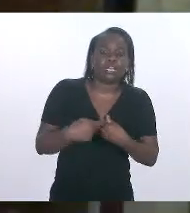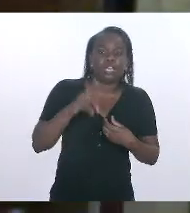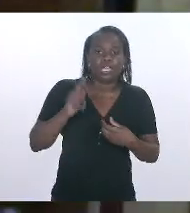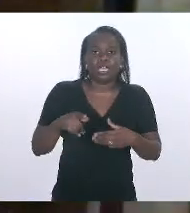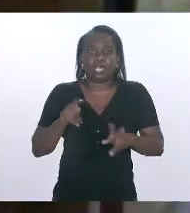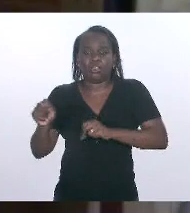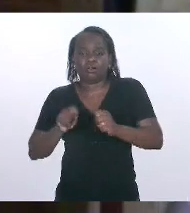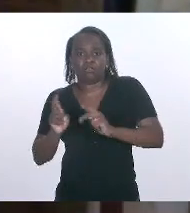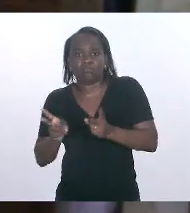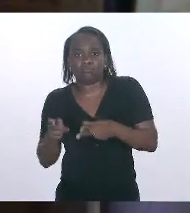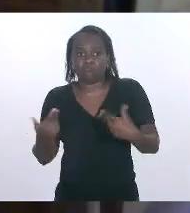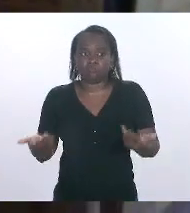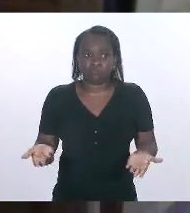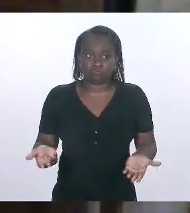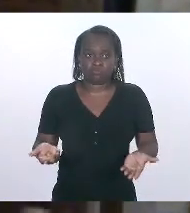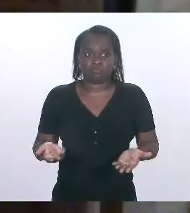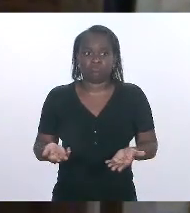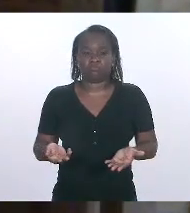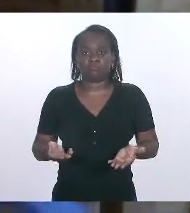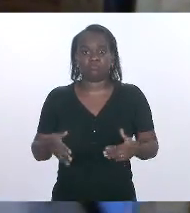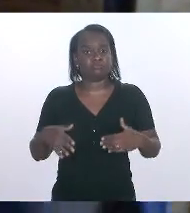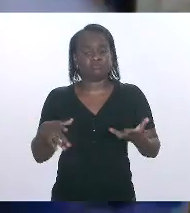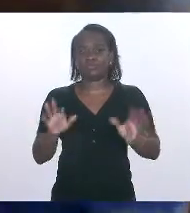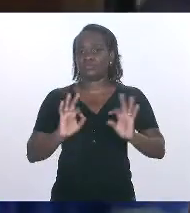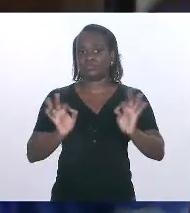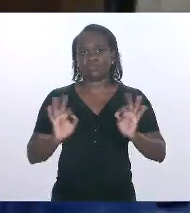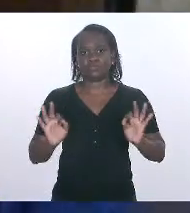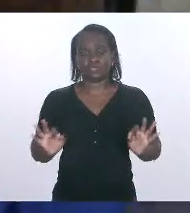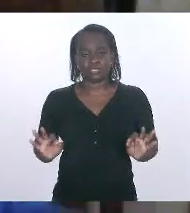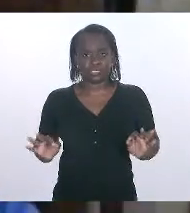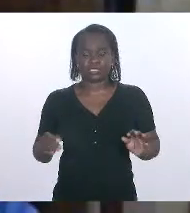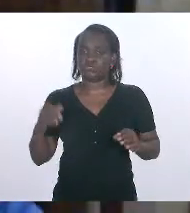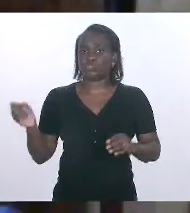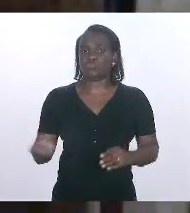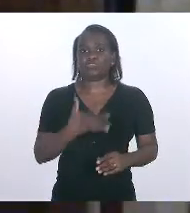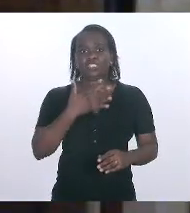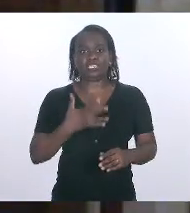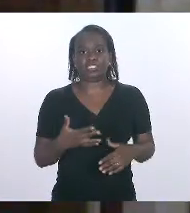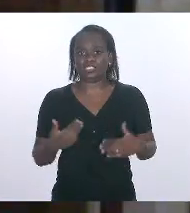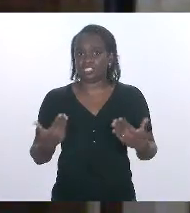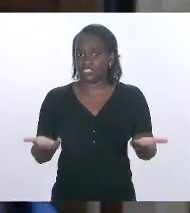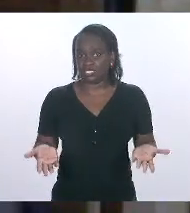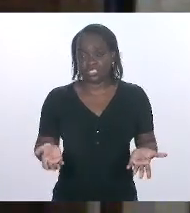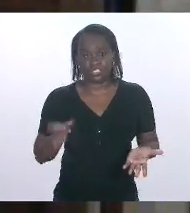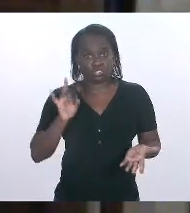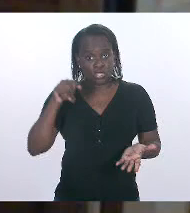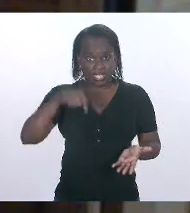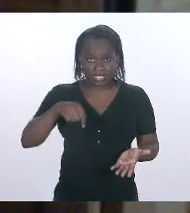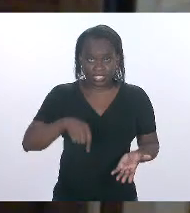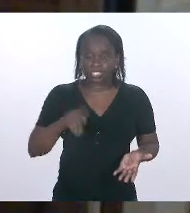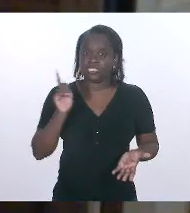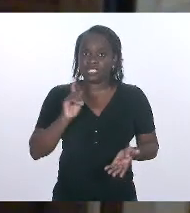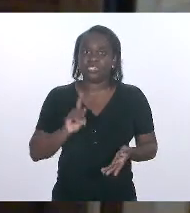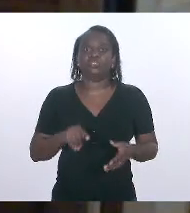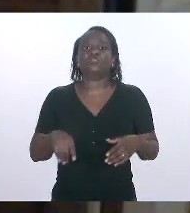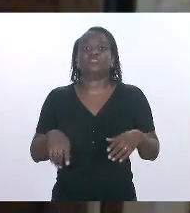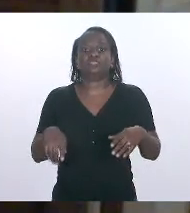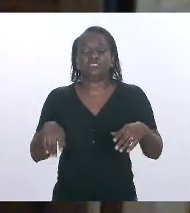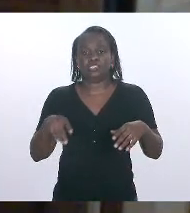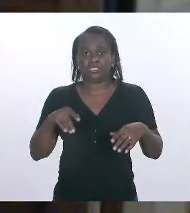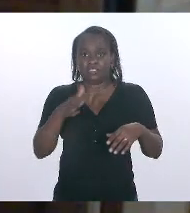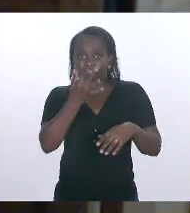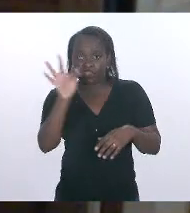partido conservador? Então, não tem nenhuma novidade, né? Não só aqui